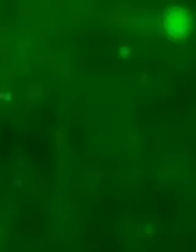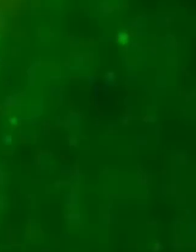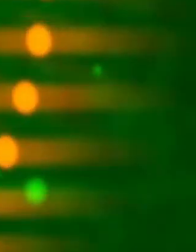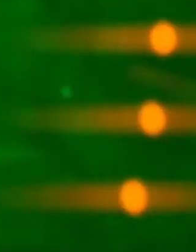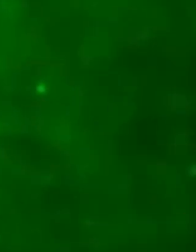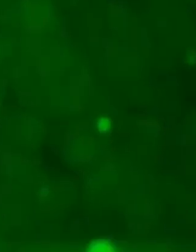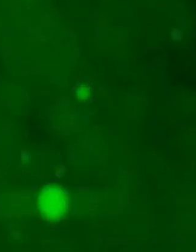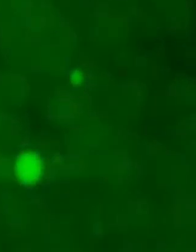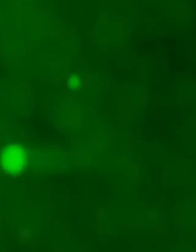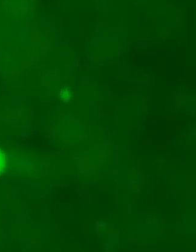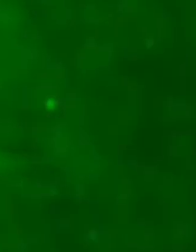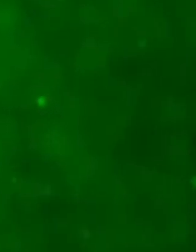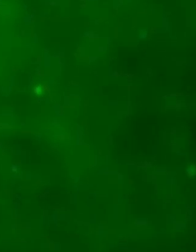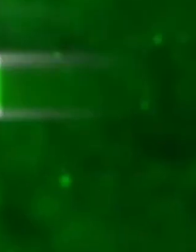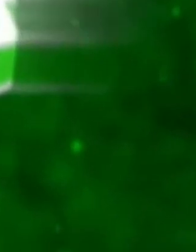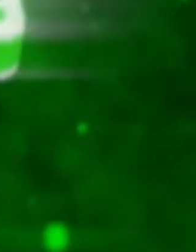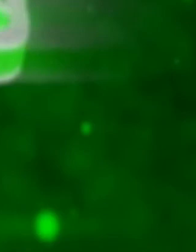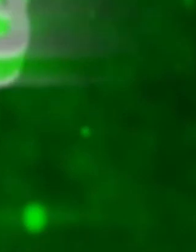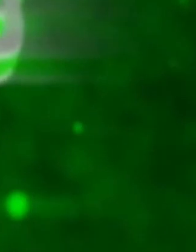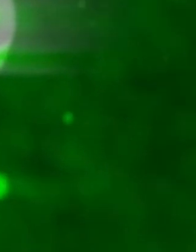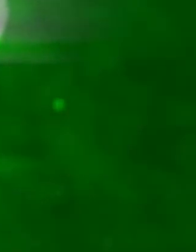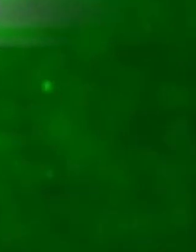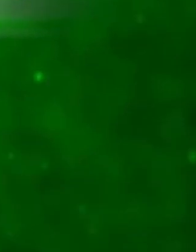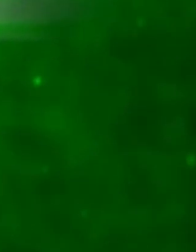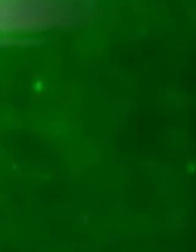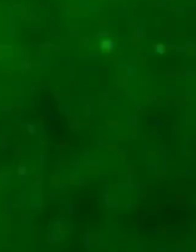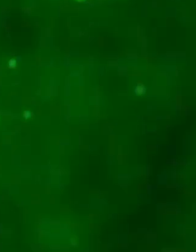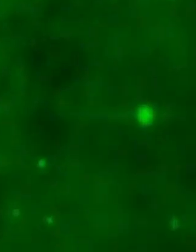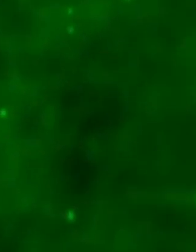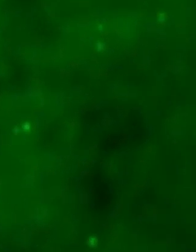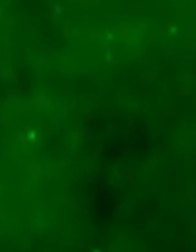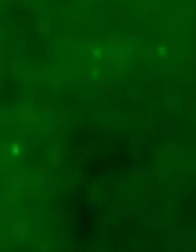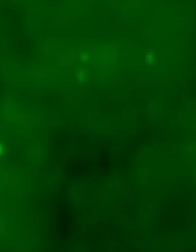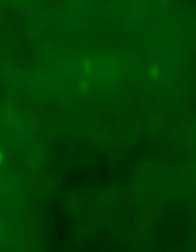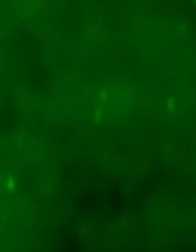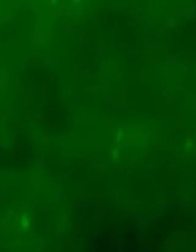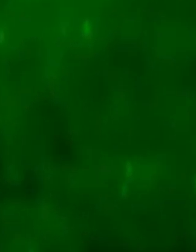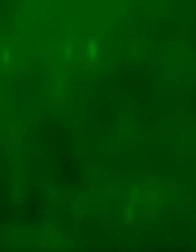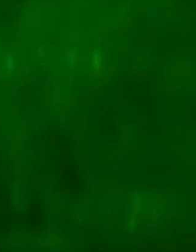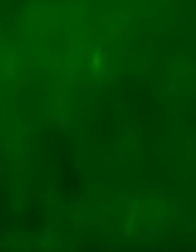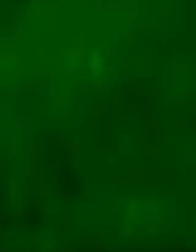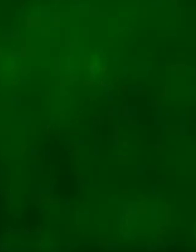TV Creepy Una.